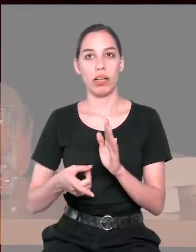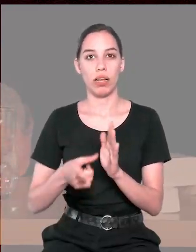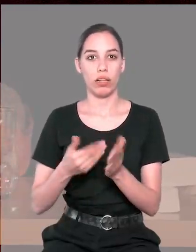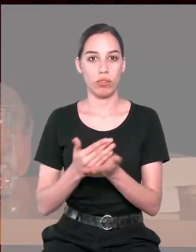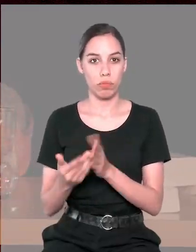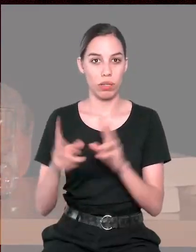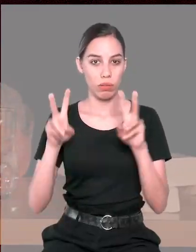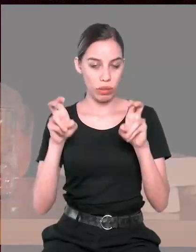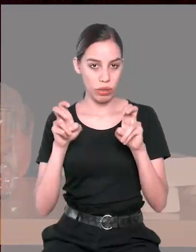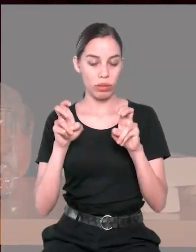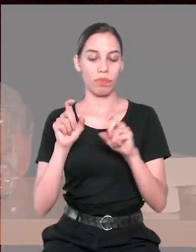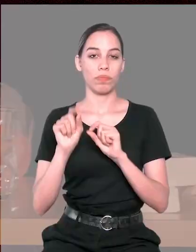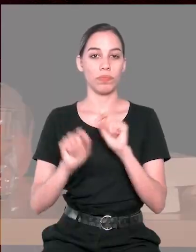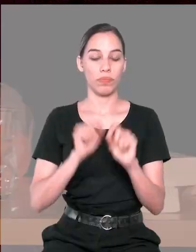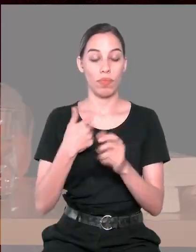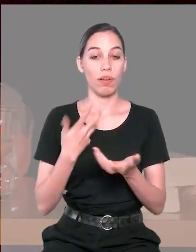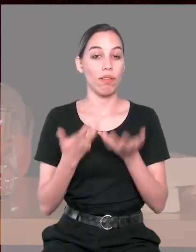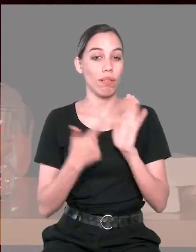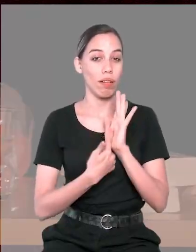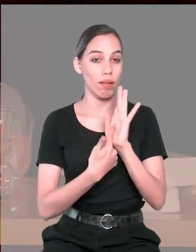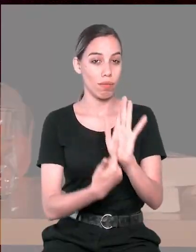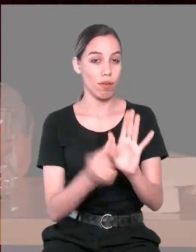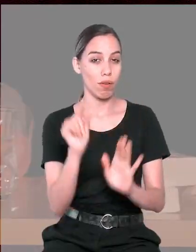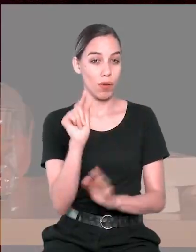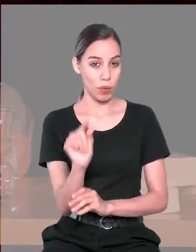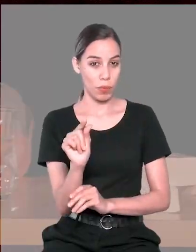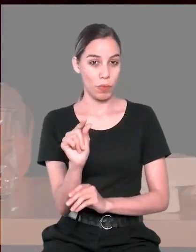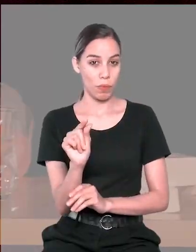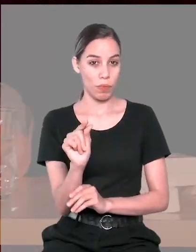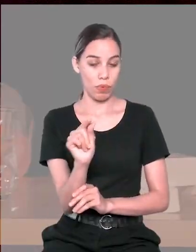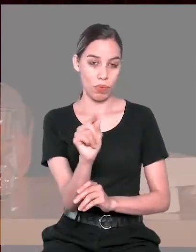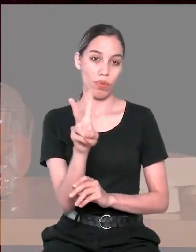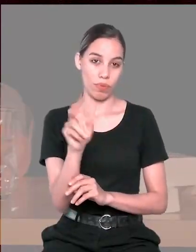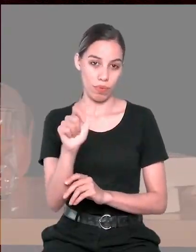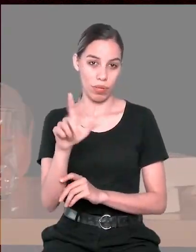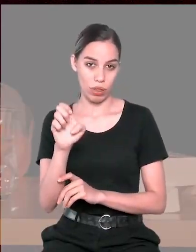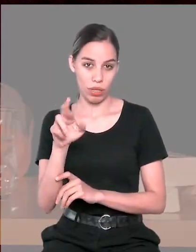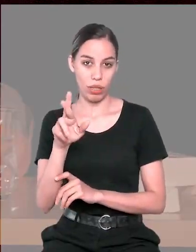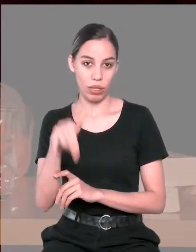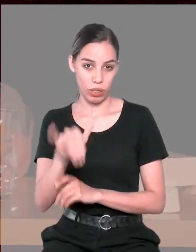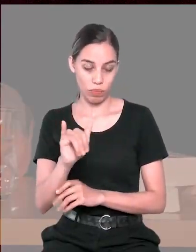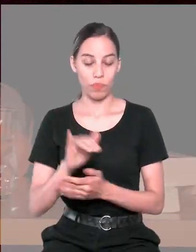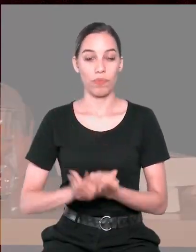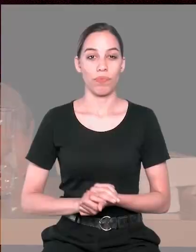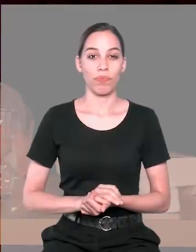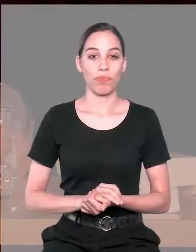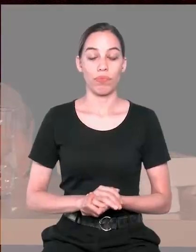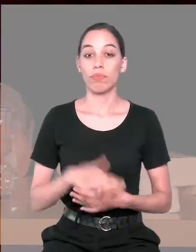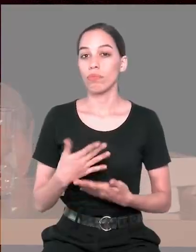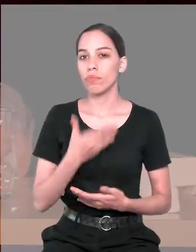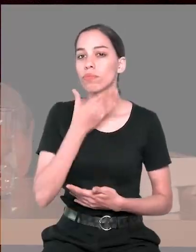tema, eu gostaria de apresentar para vocês um pouco o Valéry, né?